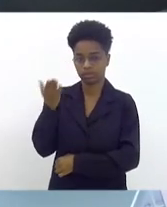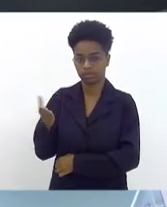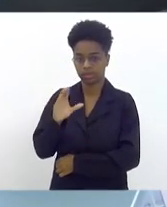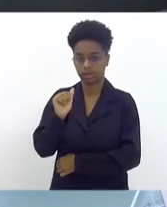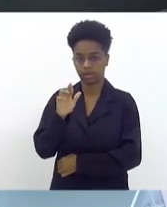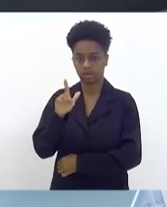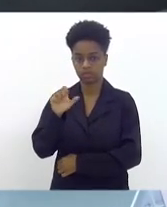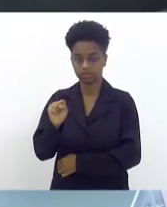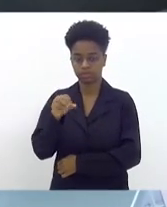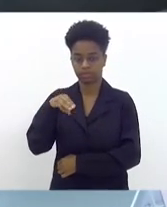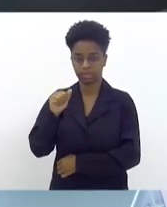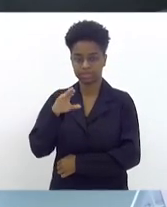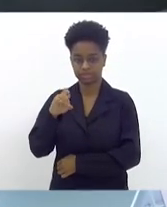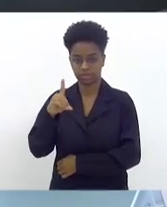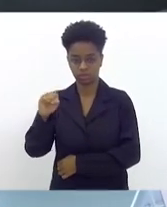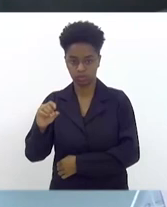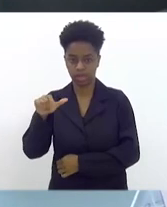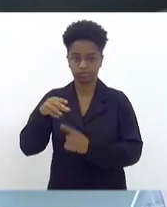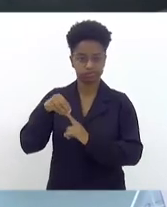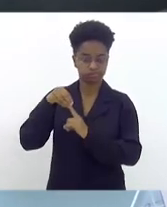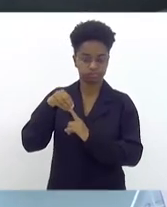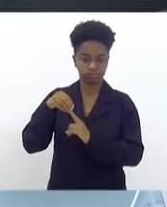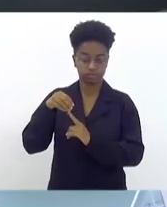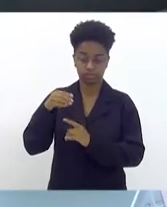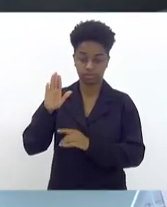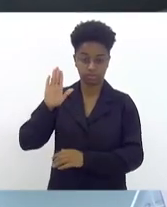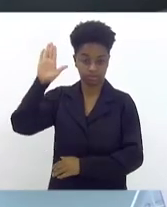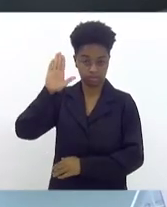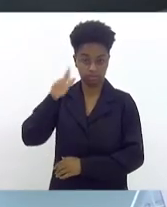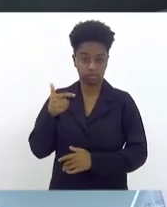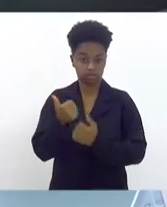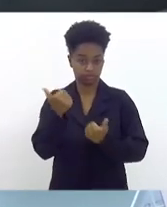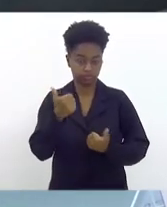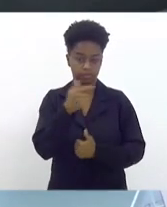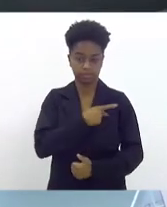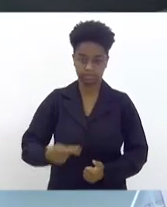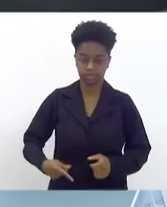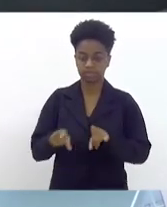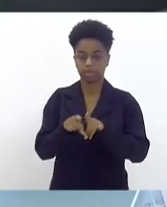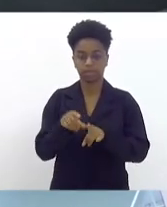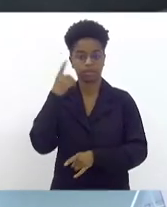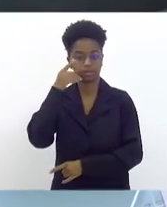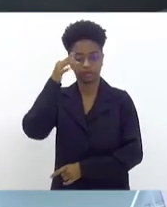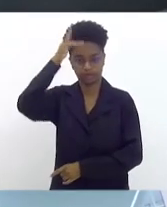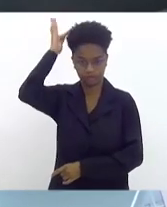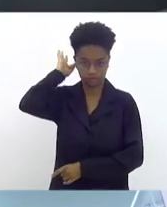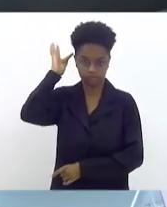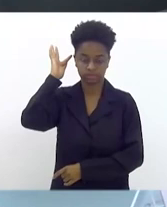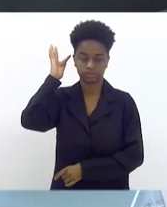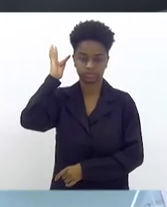Macedo como vice-presidente, que havia nos pedido, e o deputado Fred Pacheco, que não pôde estar presente,